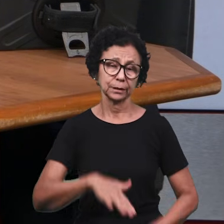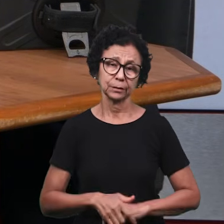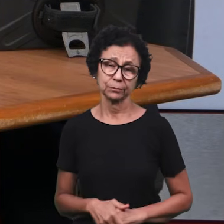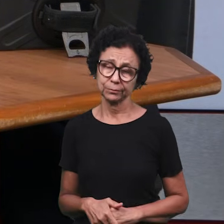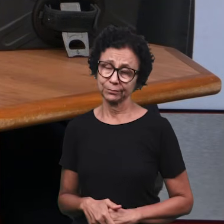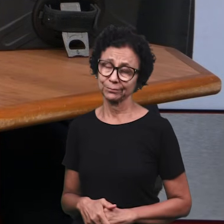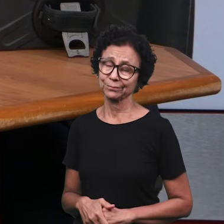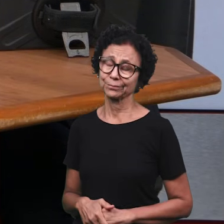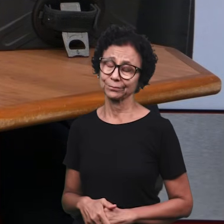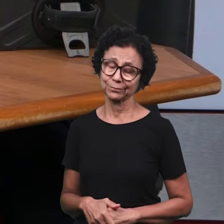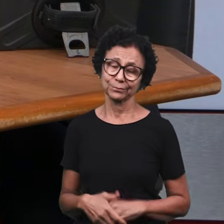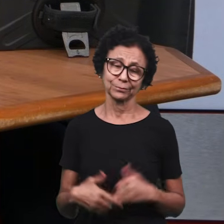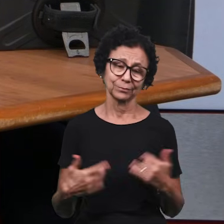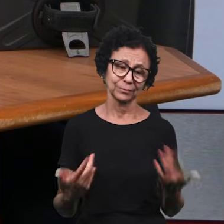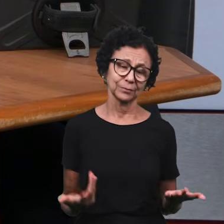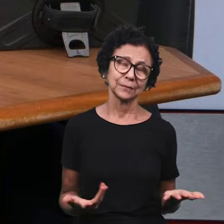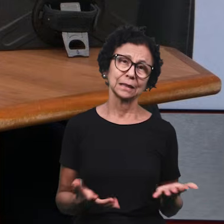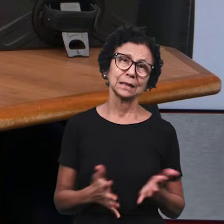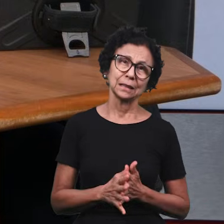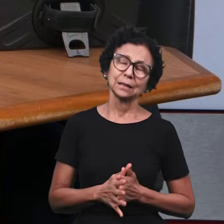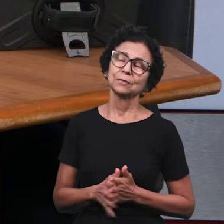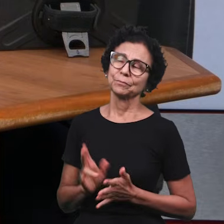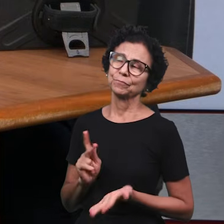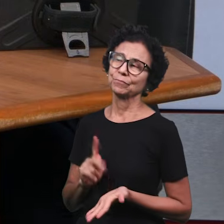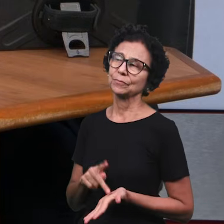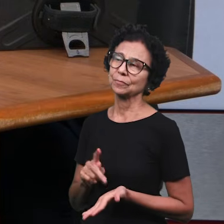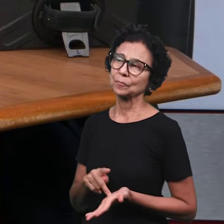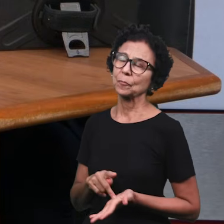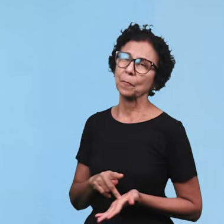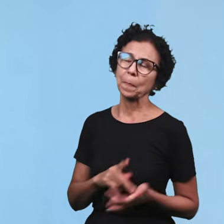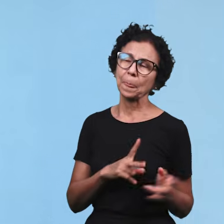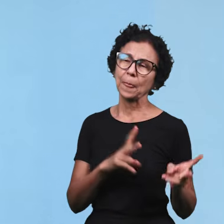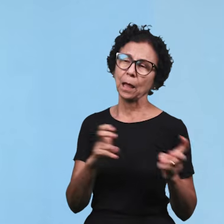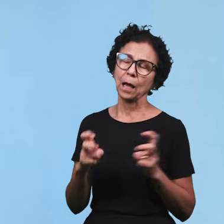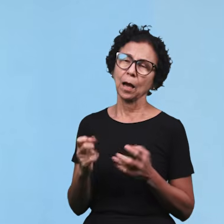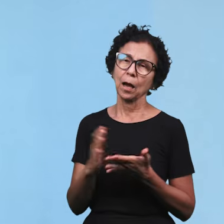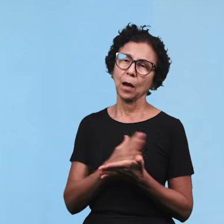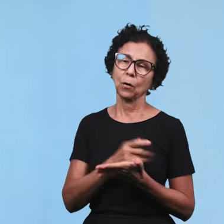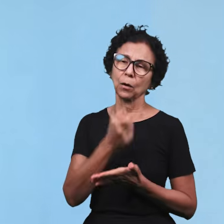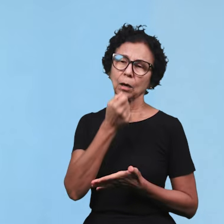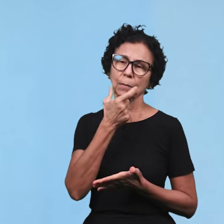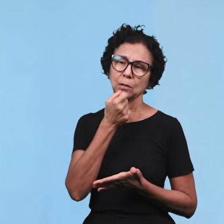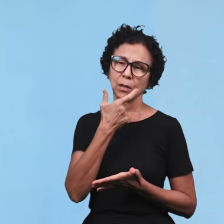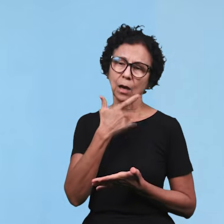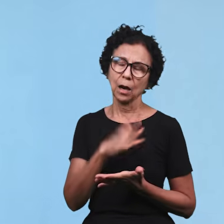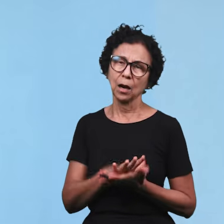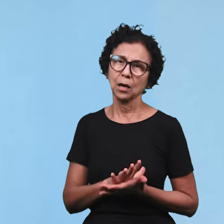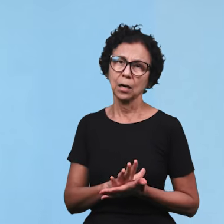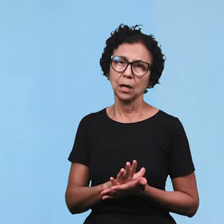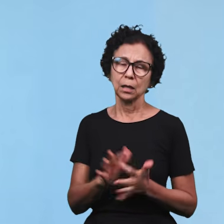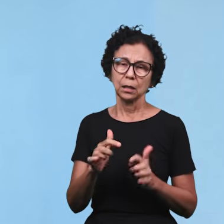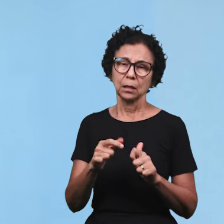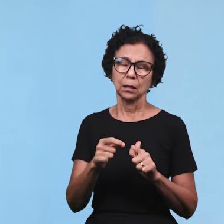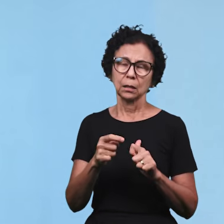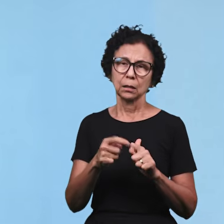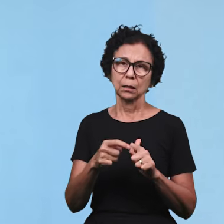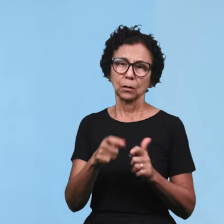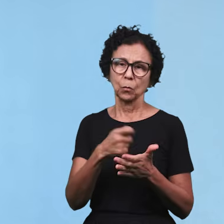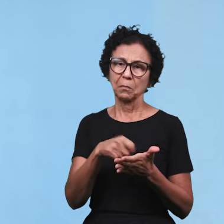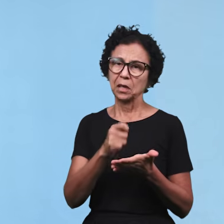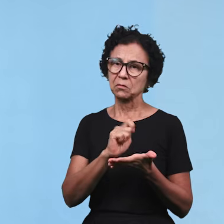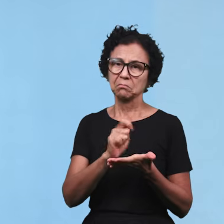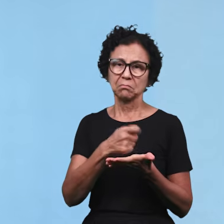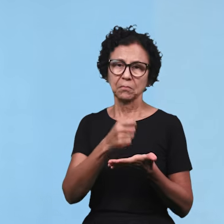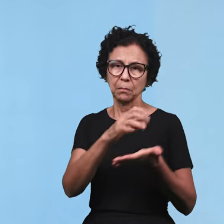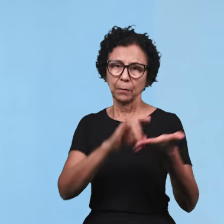vende. Exatamente. O que eu costumo ver nessas medicações, que às vezes são vendidas até sem prescrição médica, é